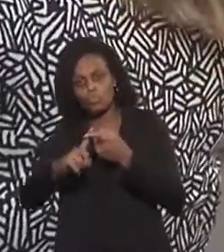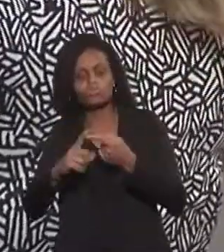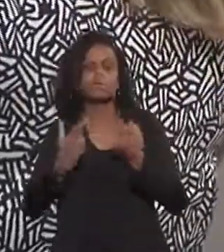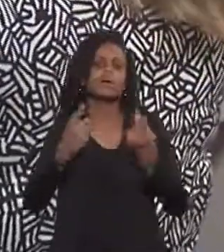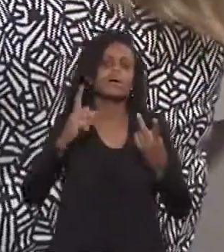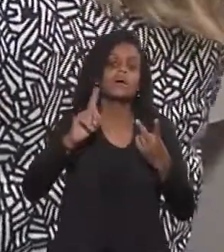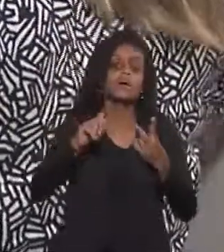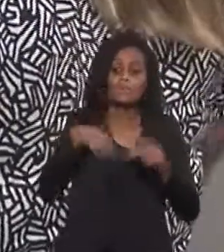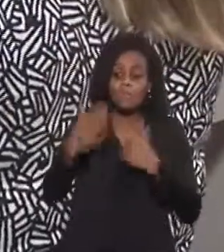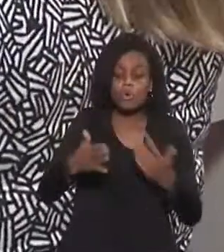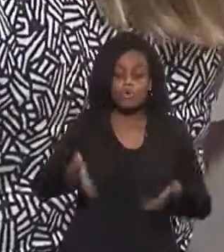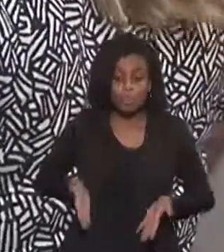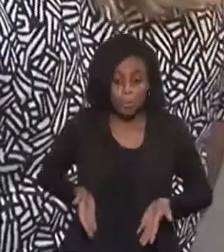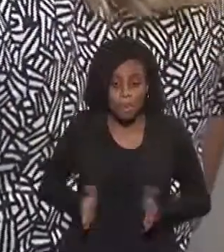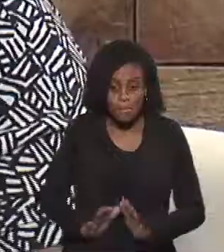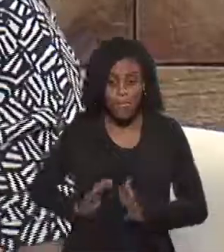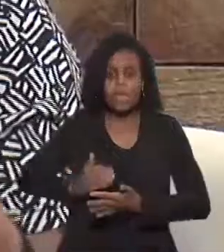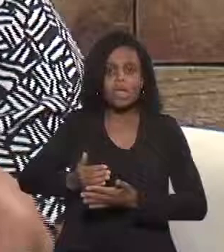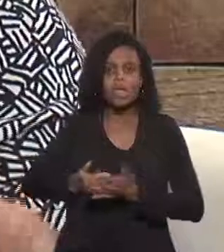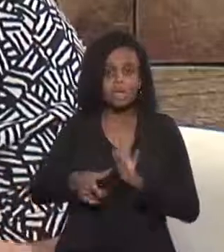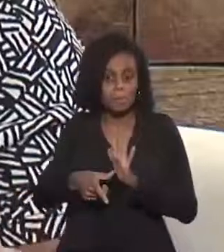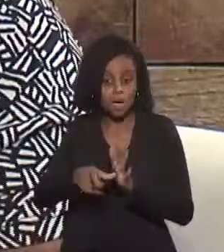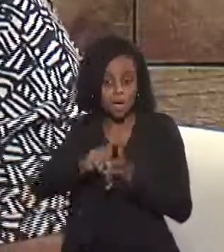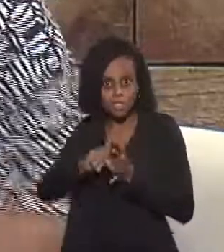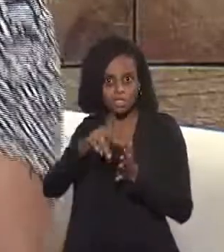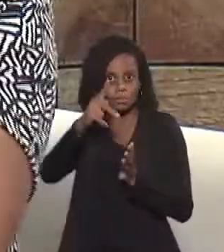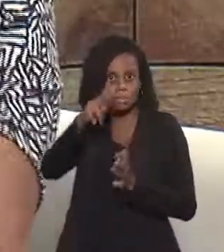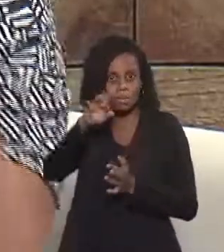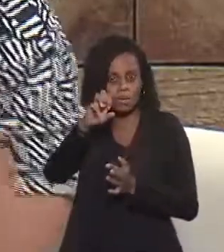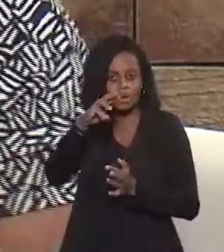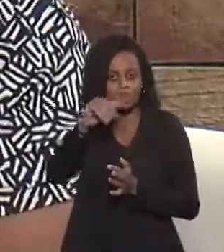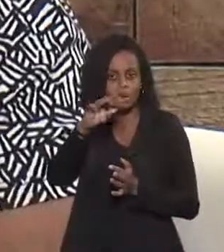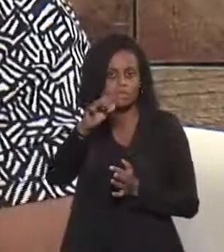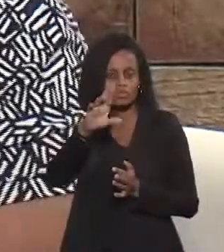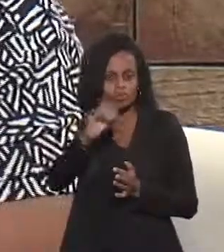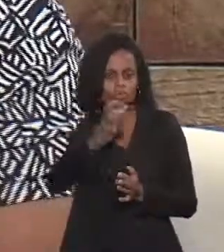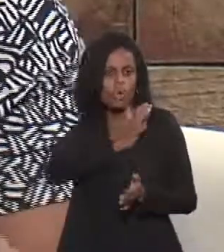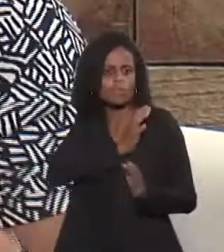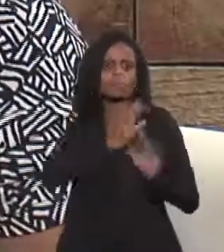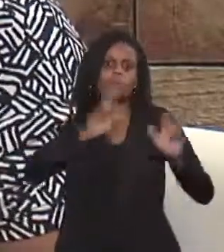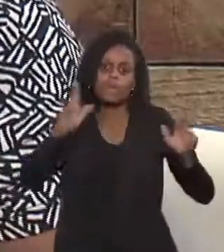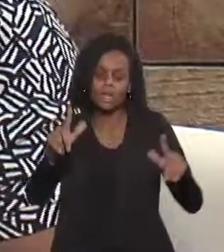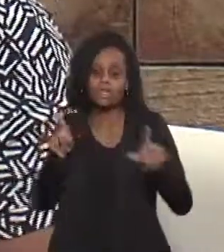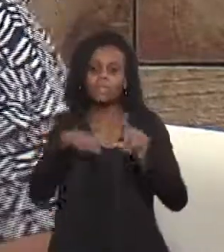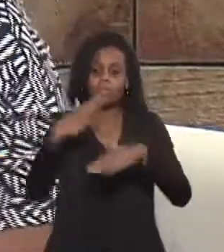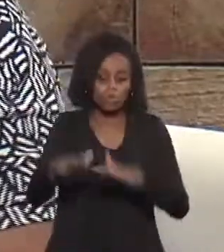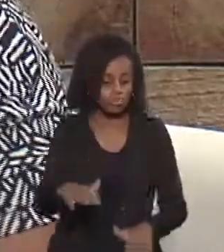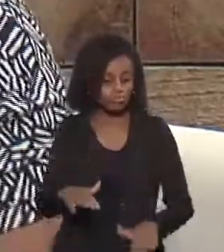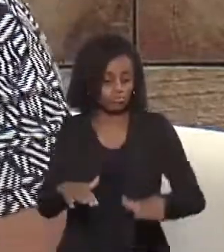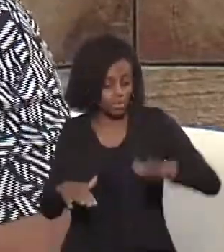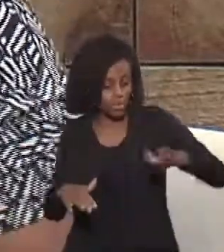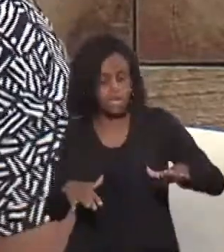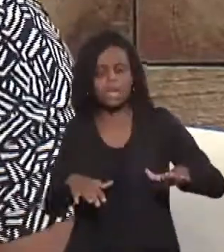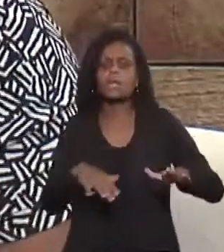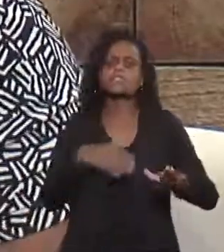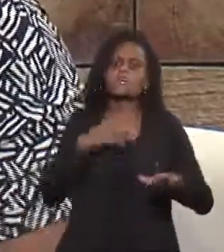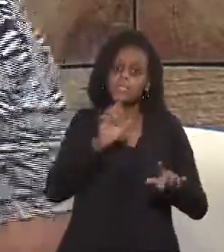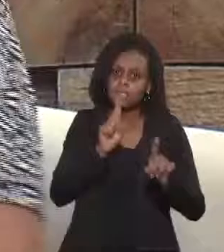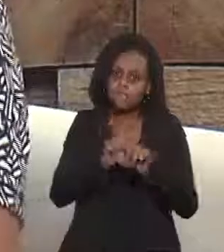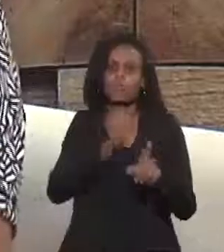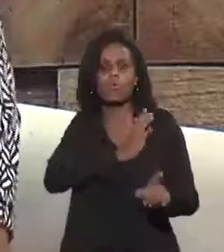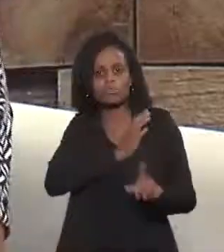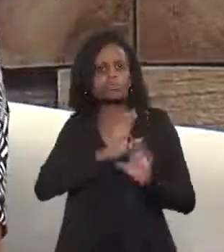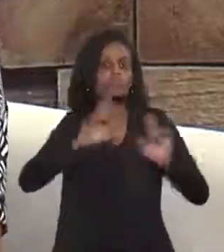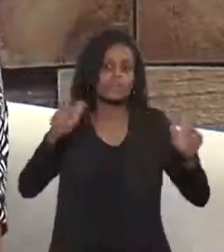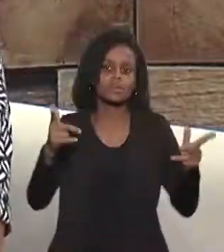o bebê, né, já nascido no tempo certo, e a criança. O que isso mudou no panorama do tratamento